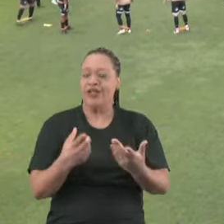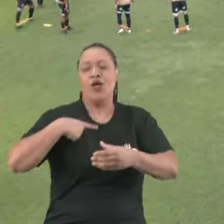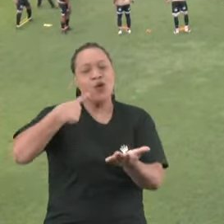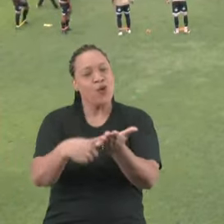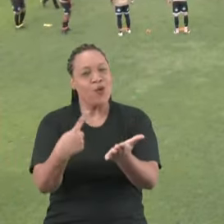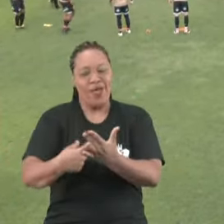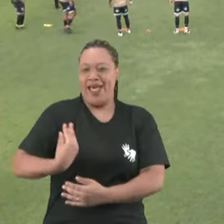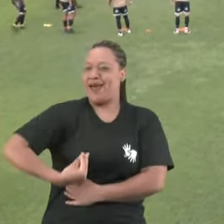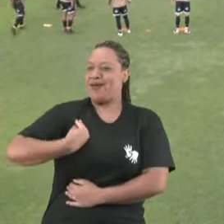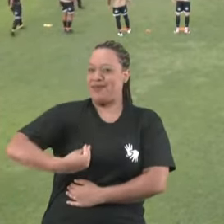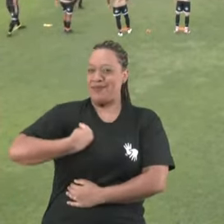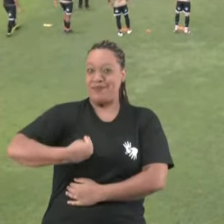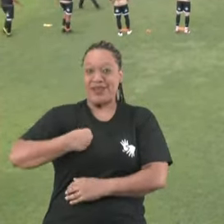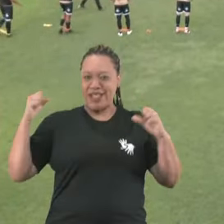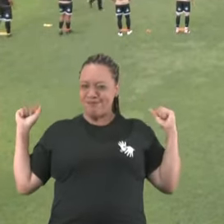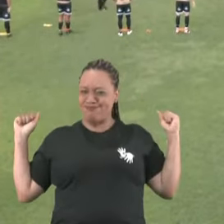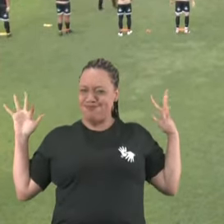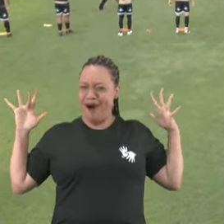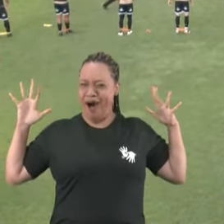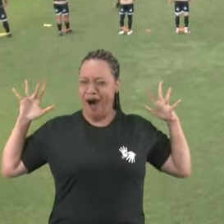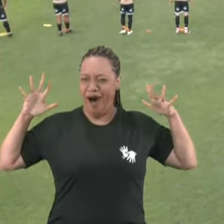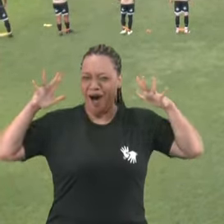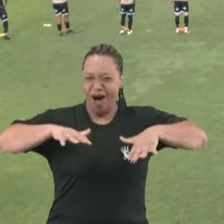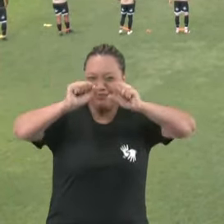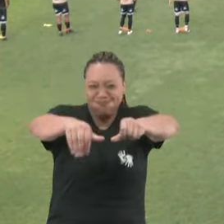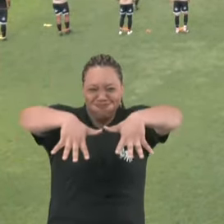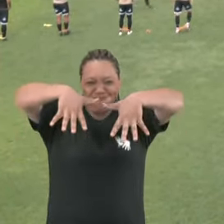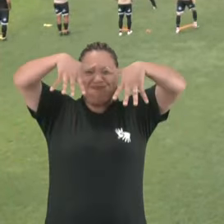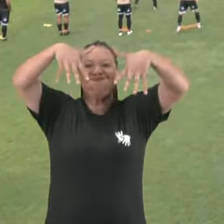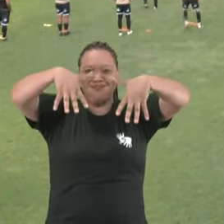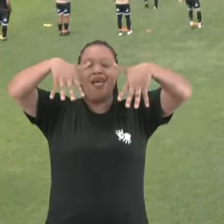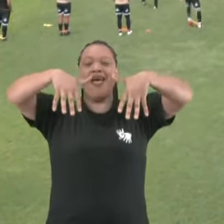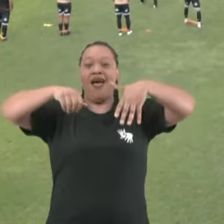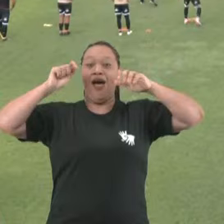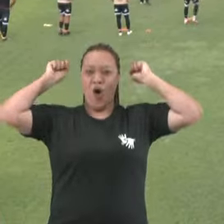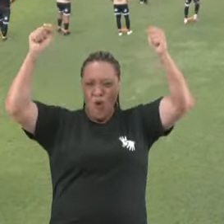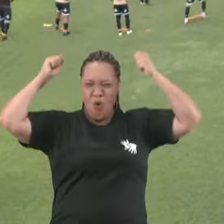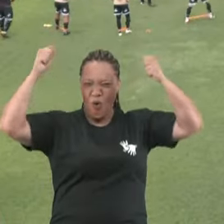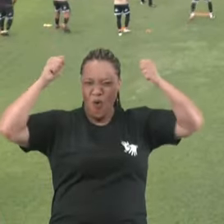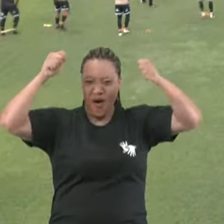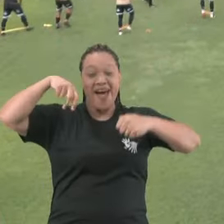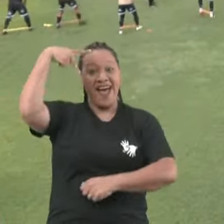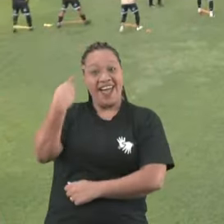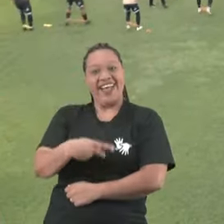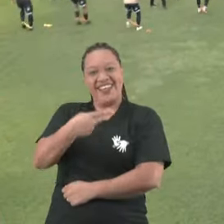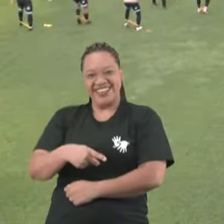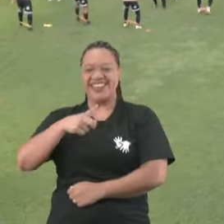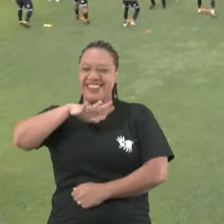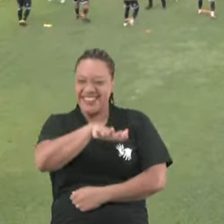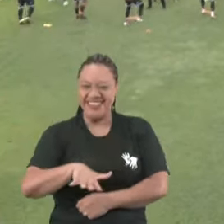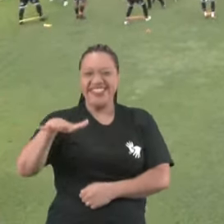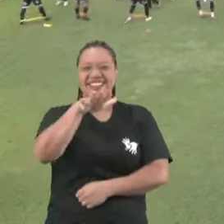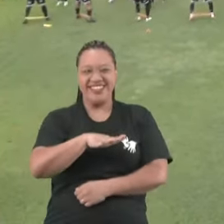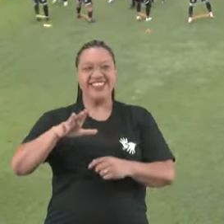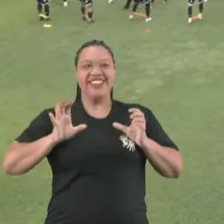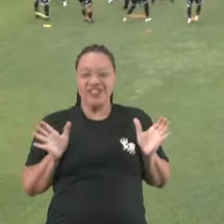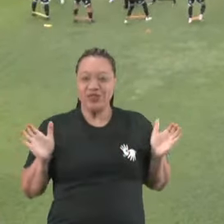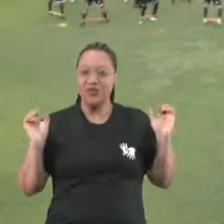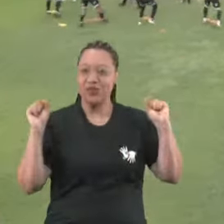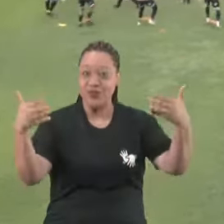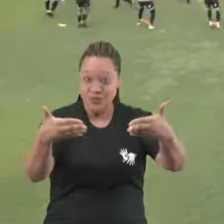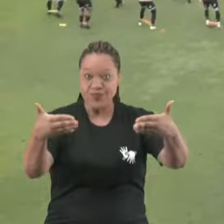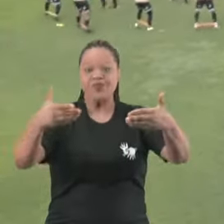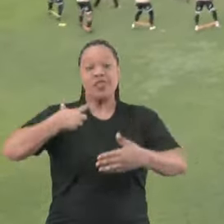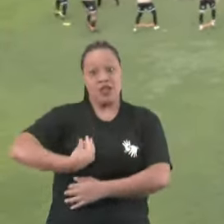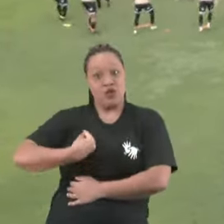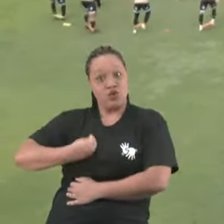com a presença maciça do torcedor aqui nas arquibancadas do estádio municipal. Eu estou trabalhando ao lado de